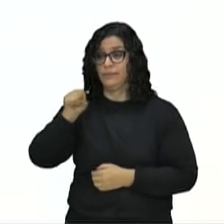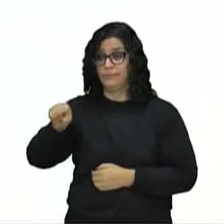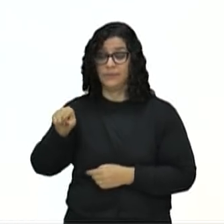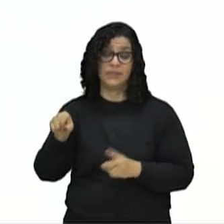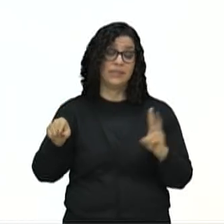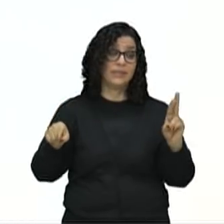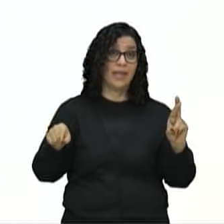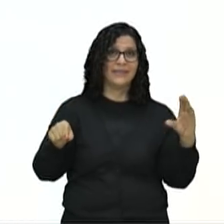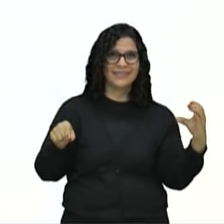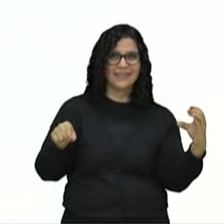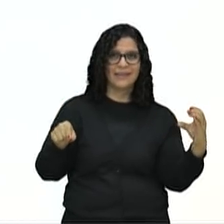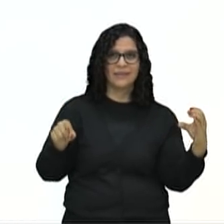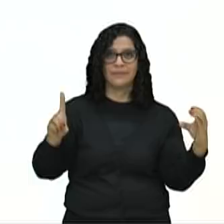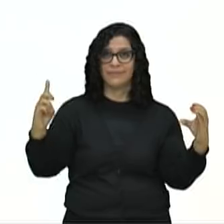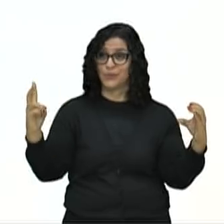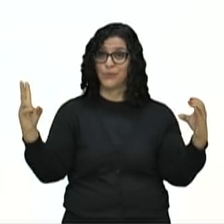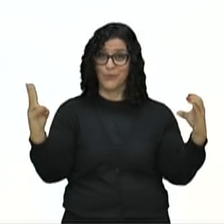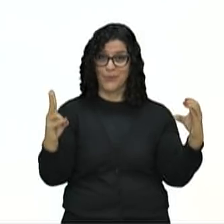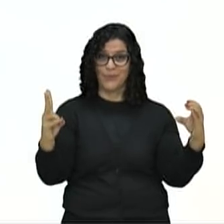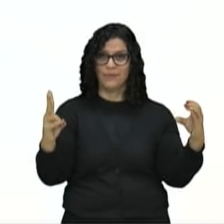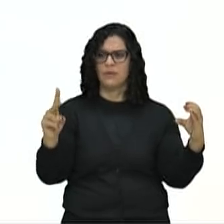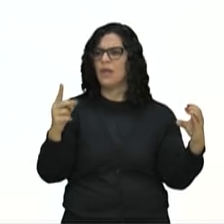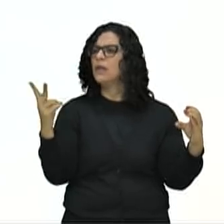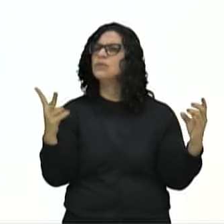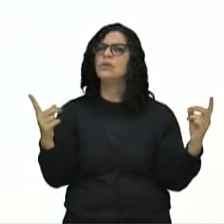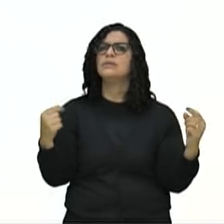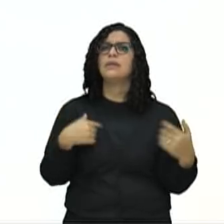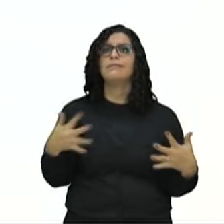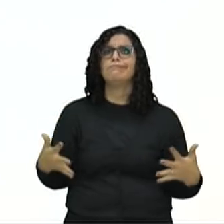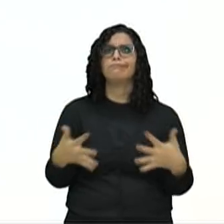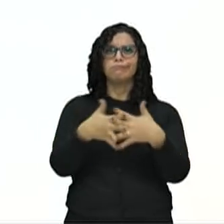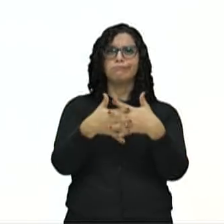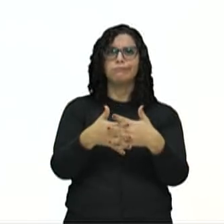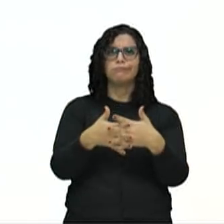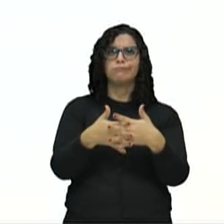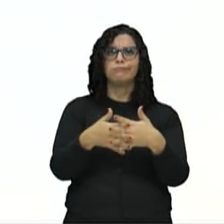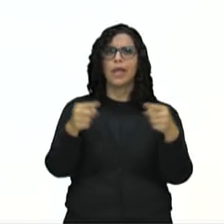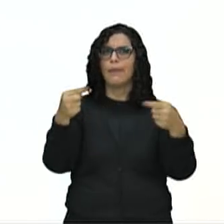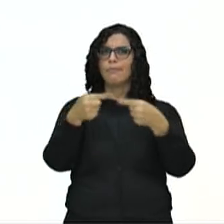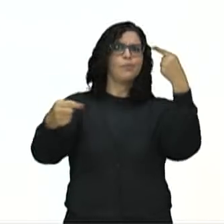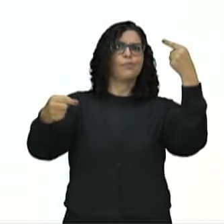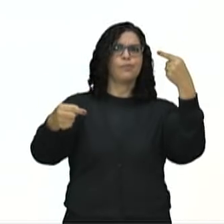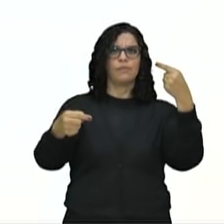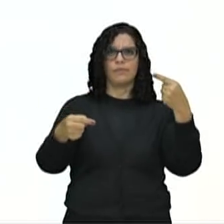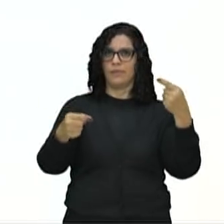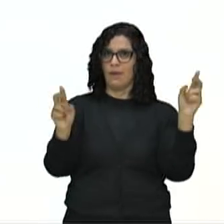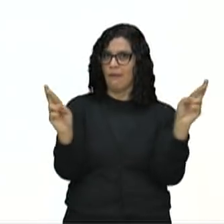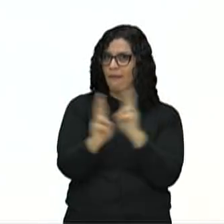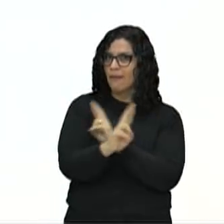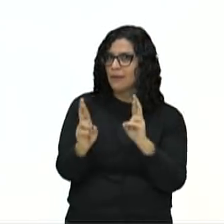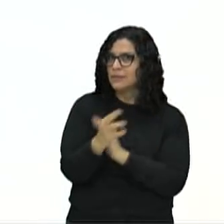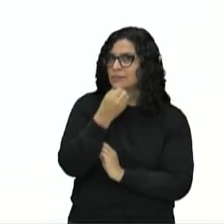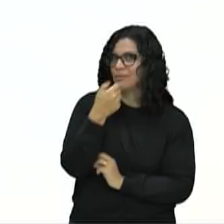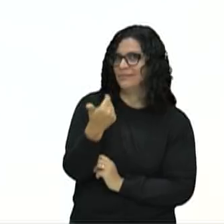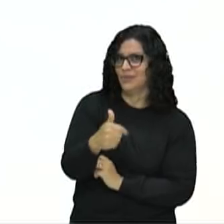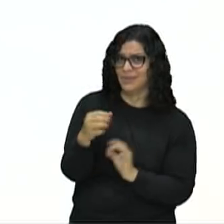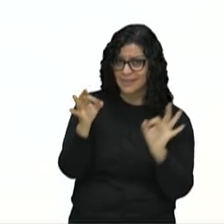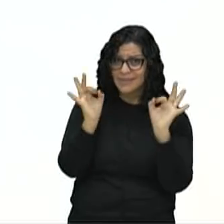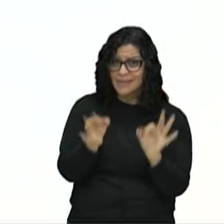Crusoe, e seus pais apresentam conflitos em sua relação. Concordam com